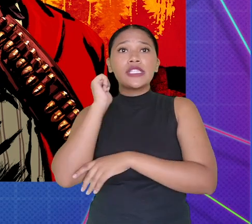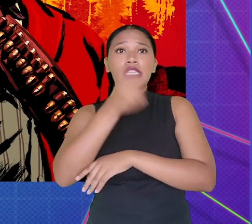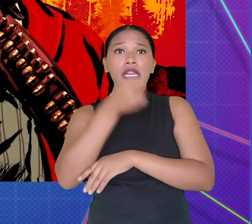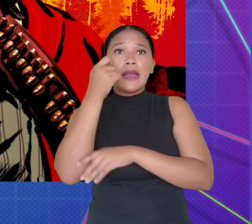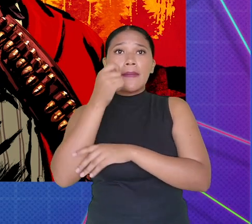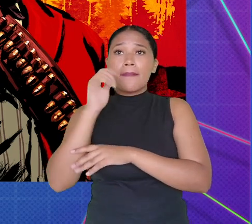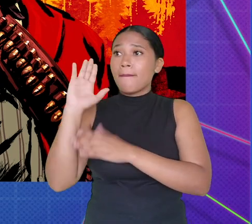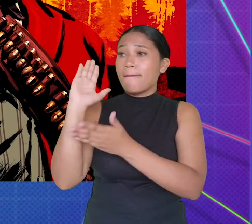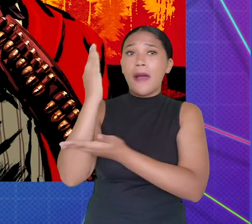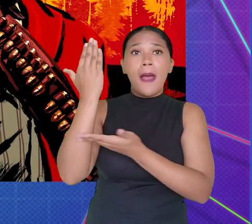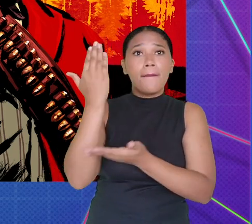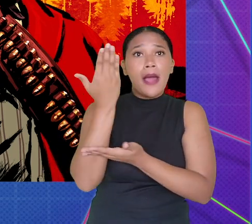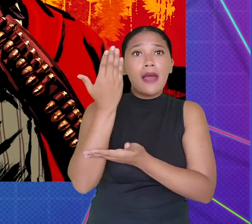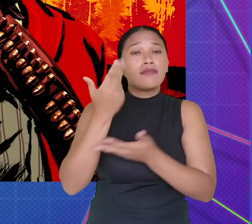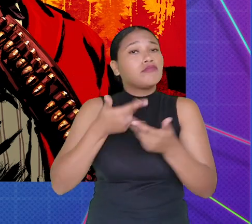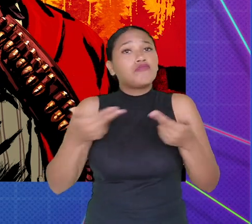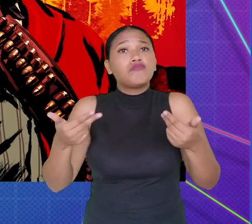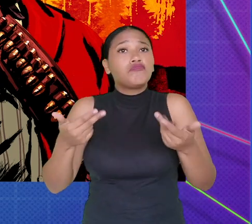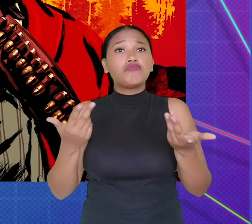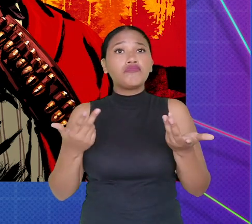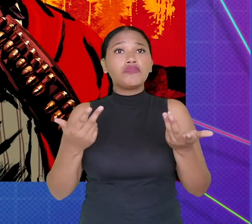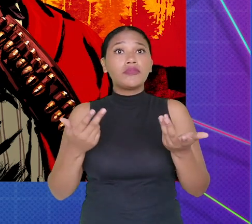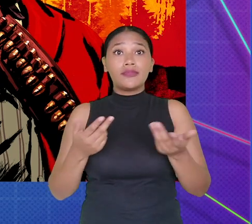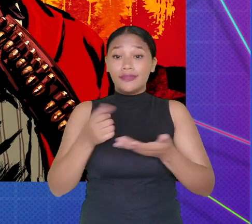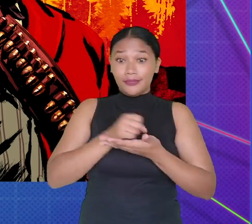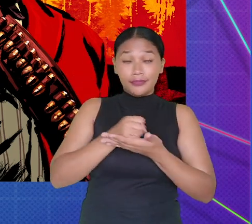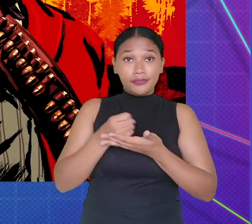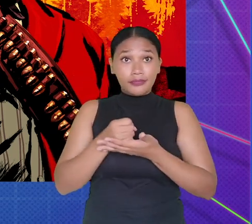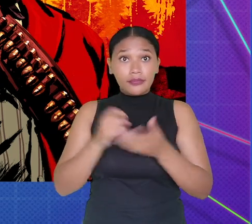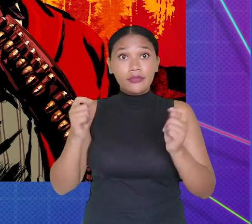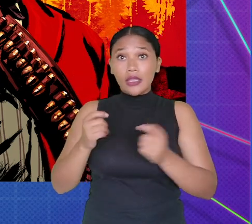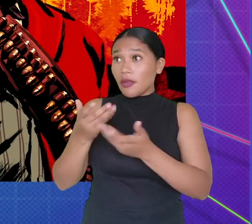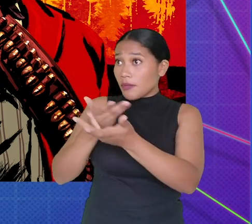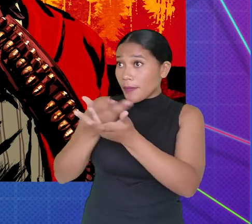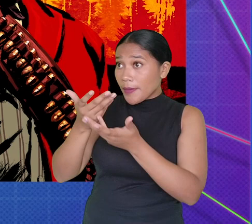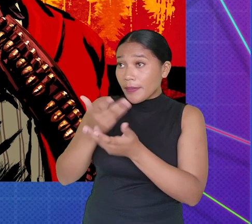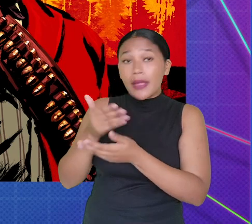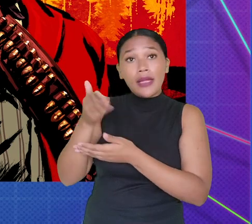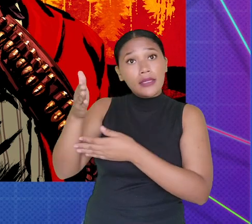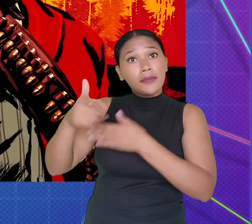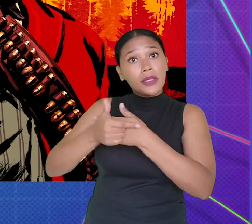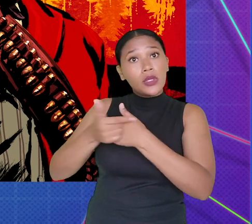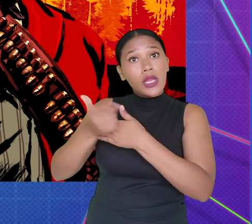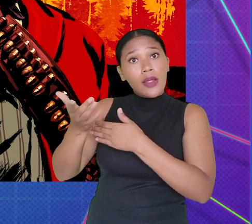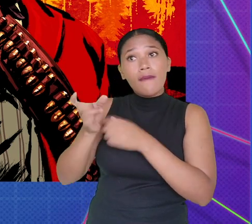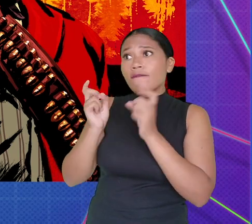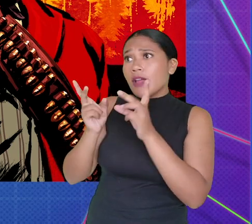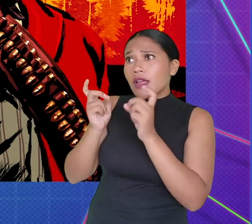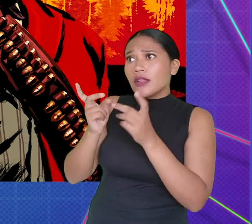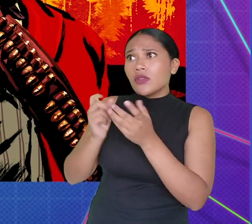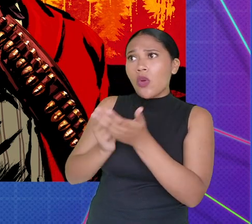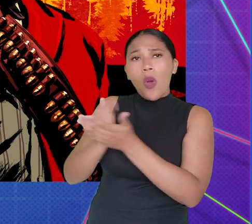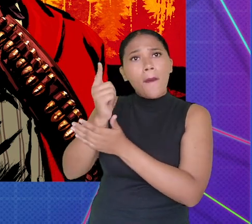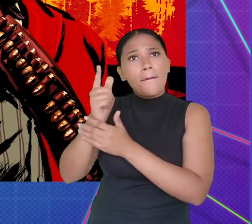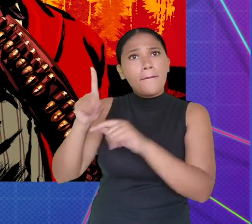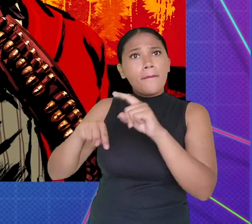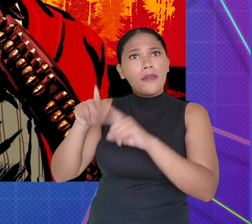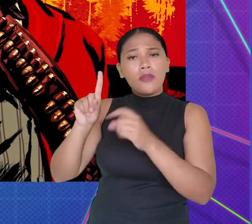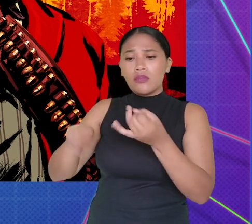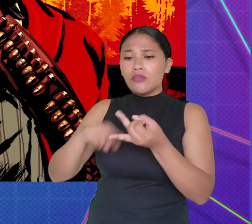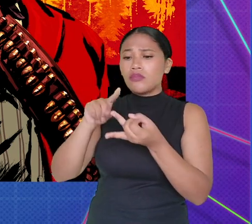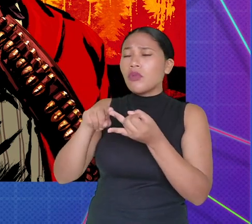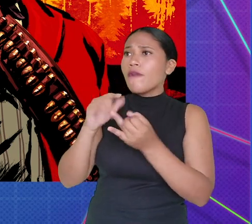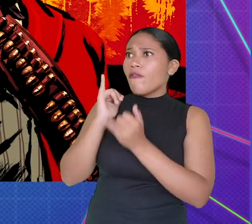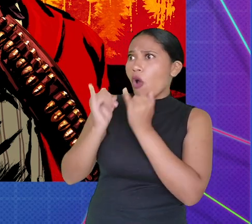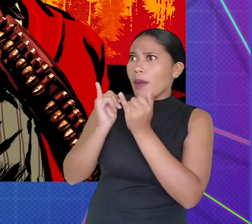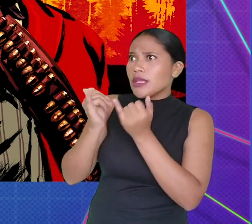caçar, pescar, coletar madeira, entre outras coisas. O jogador pode interagir com esses personagens, por exemplo, vendendo